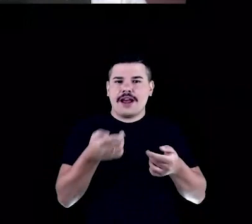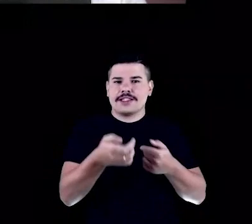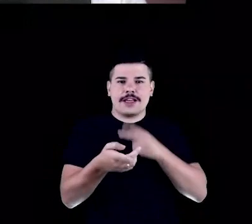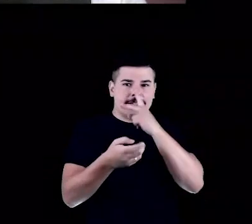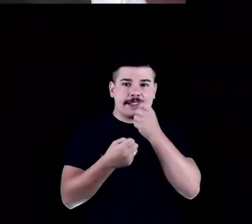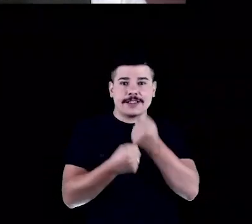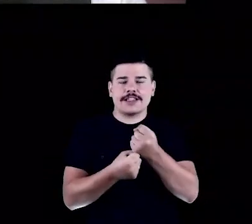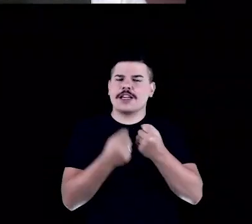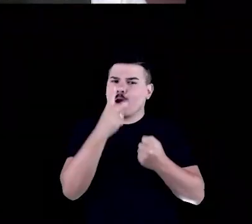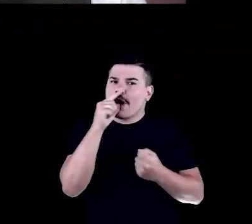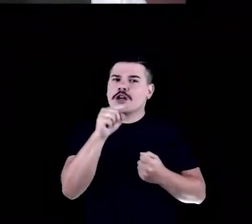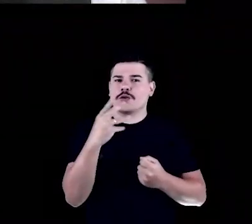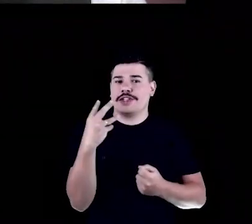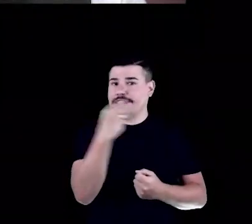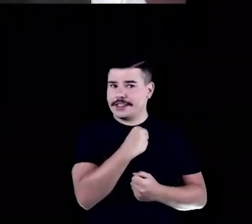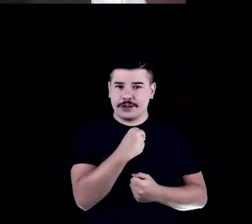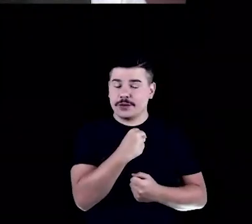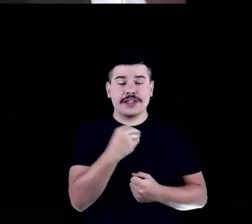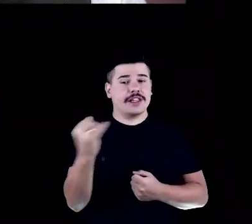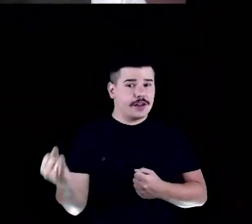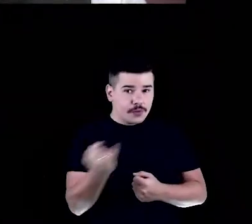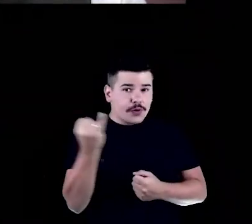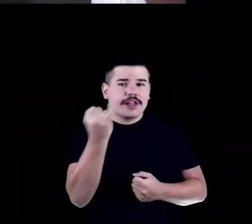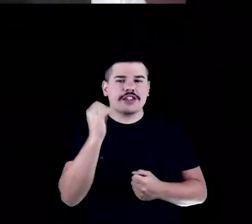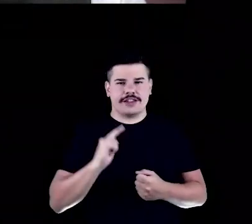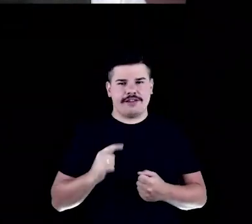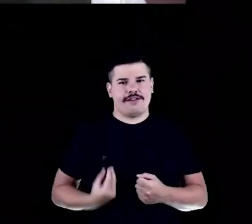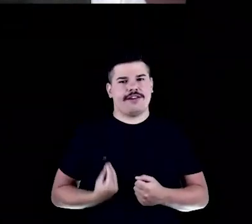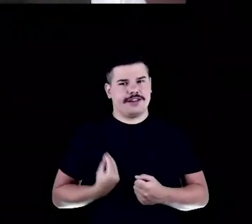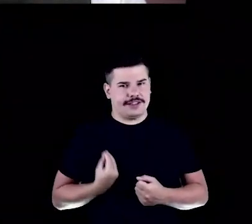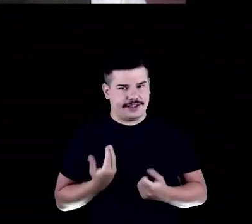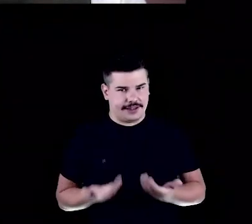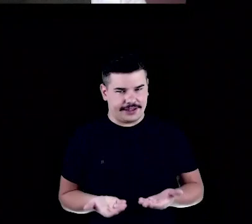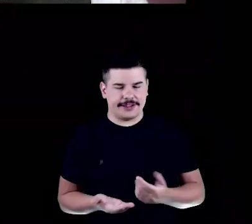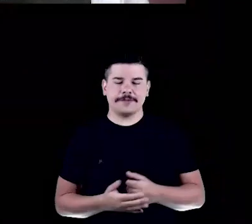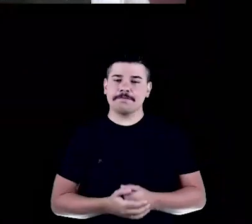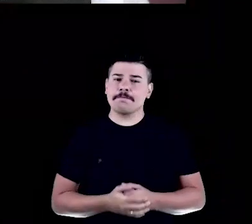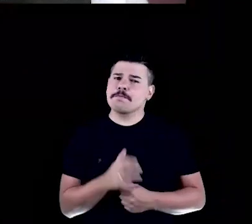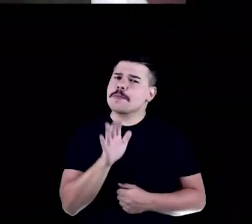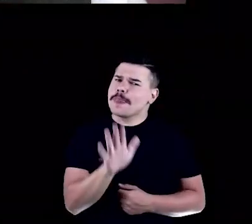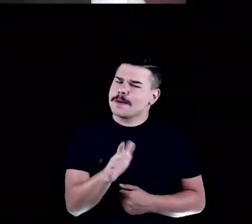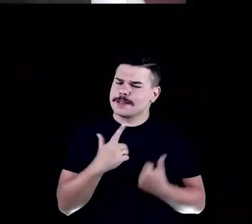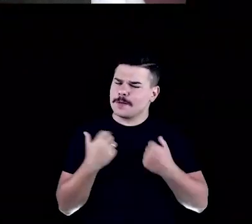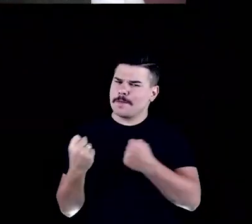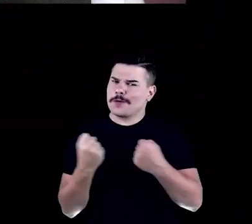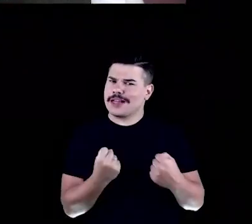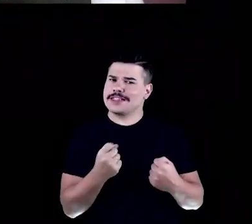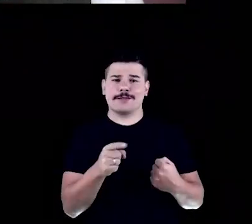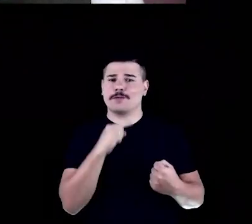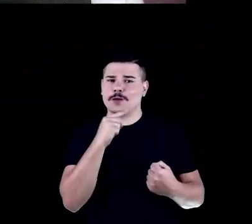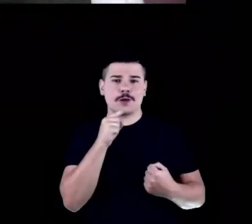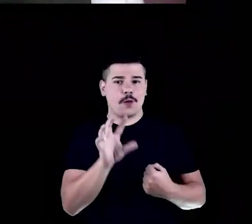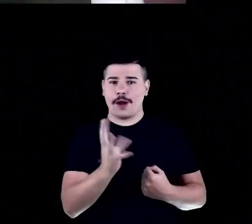em firmar uma resistência. Eu acho lindo quem consegue, eu acho que é importantíssimo ter a existência, mas a minha potência